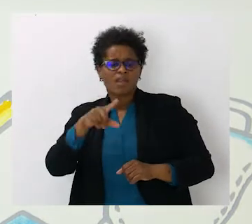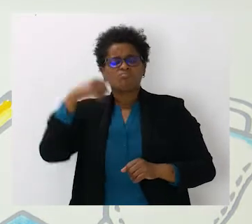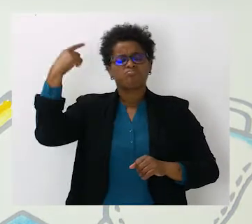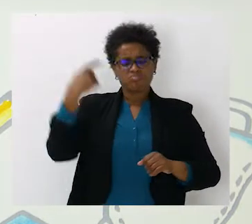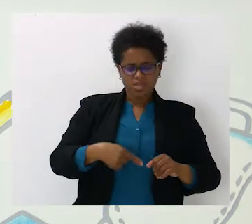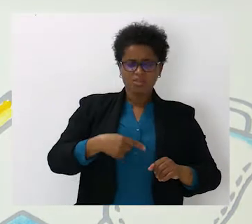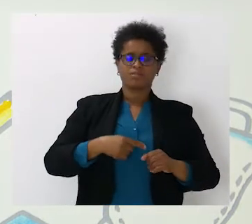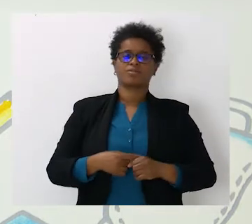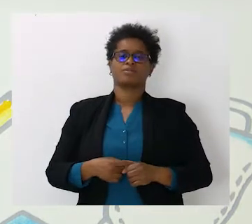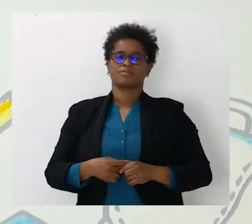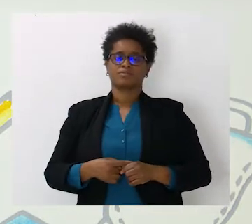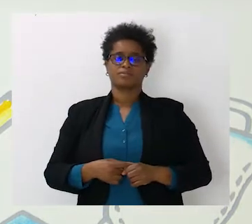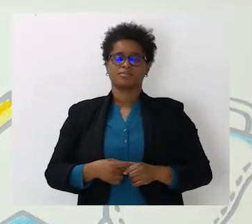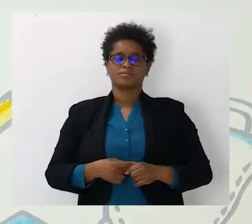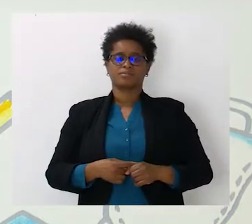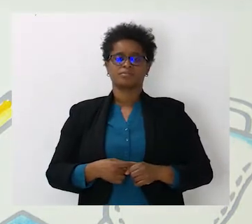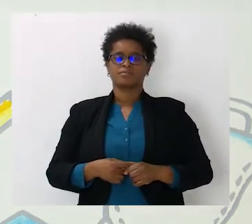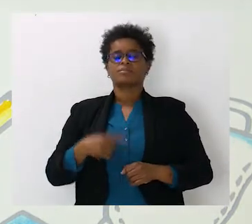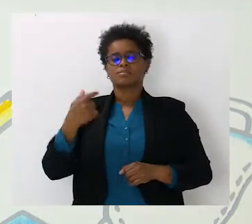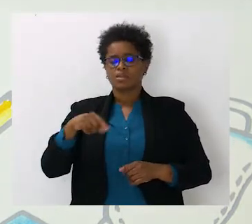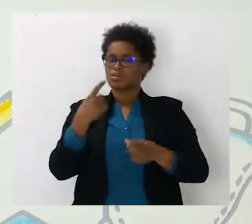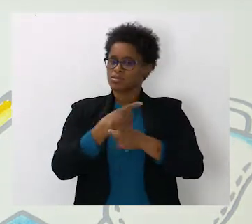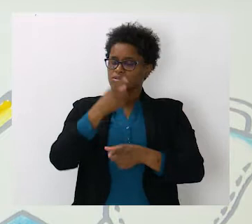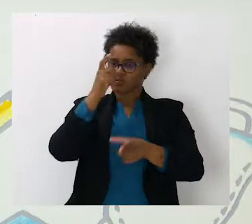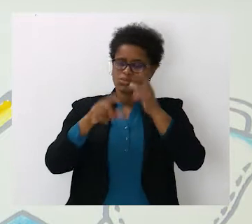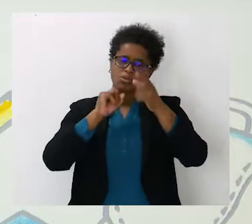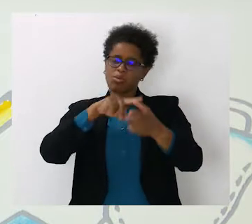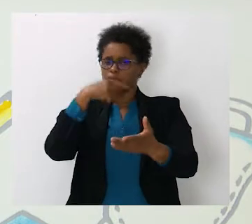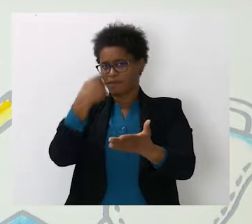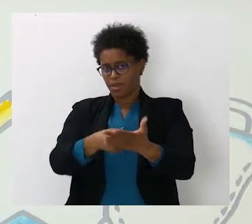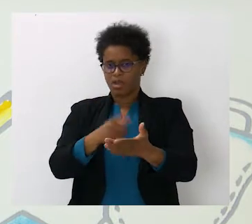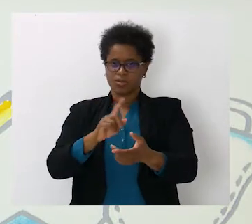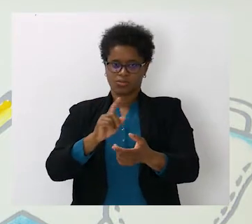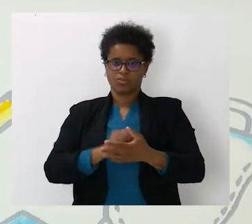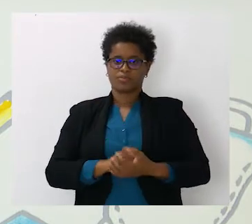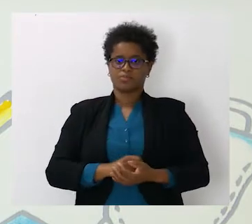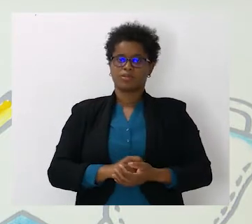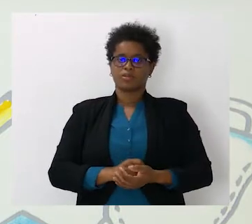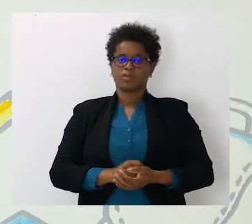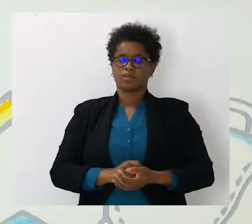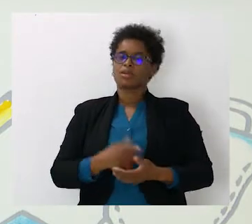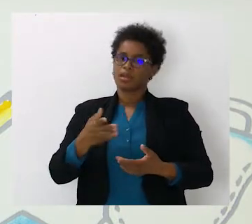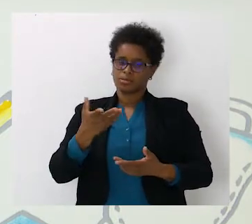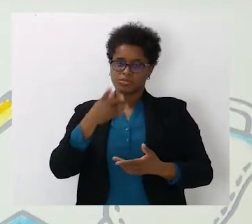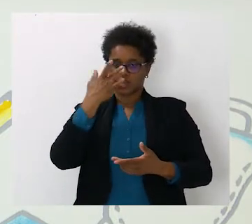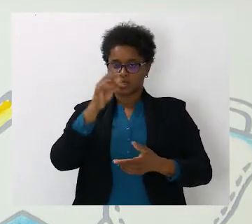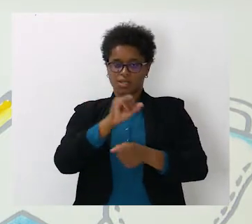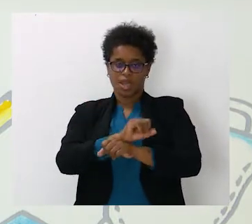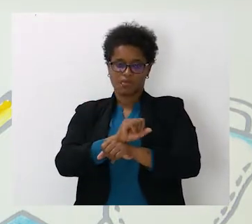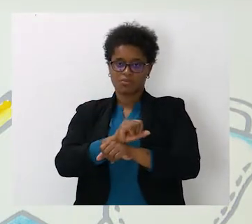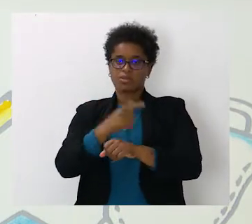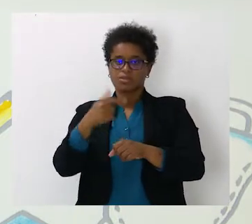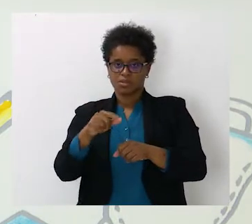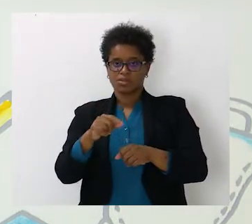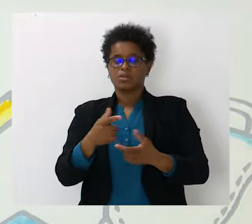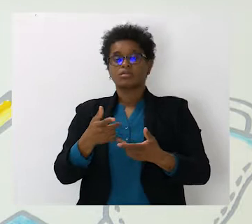quem devia algo a alguém que não podia pagar era transformado em escravo. Então